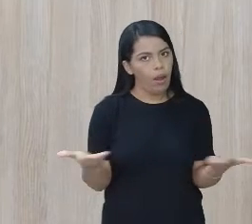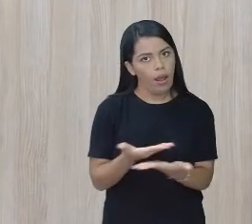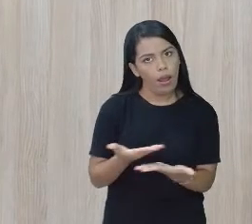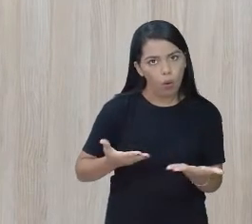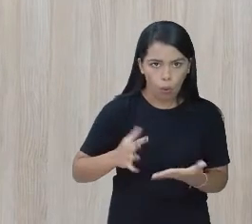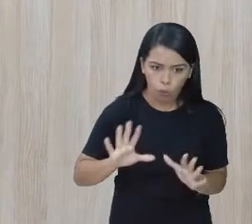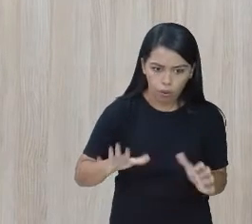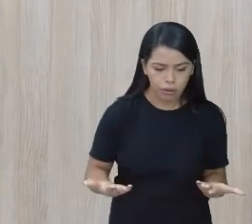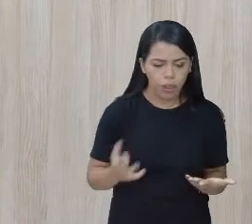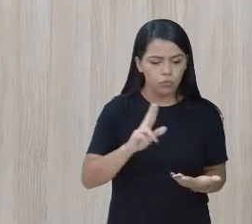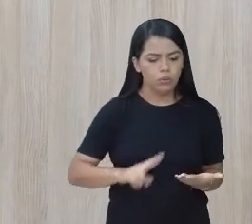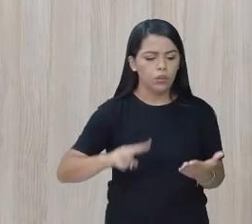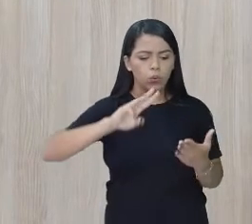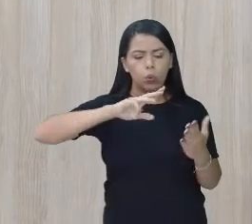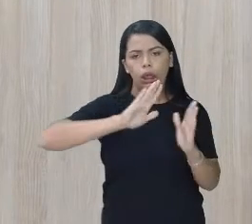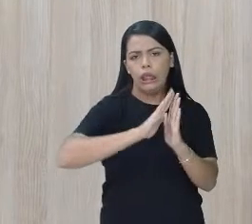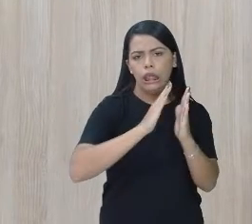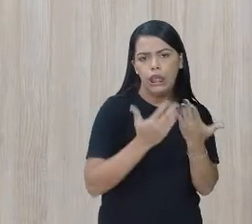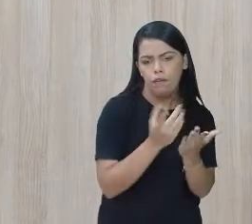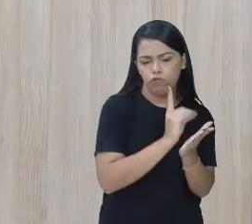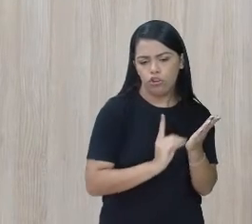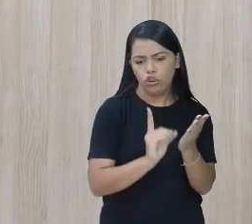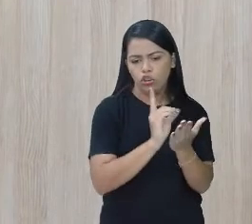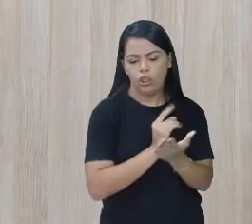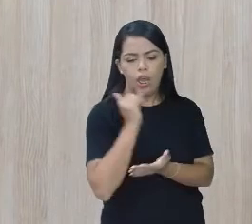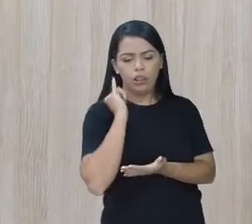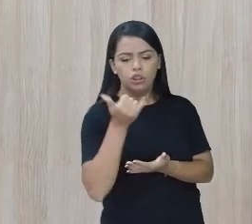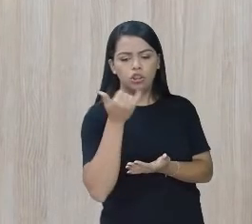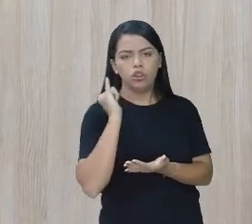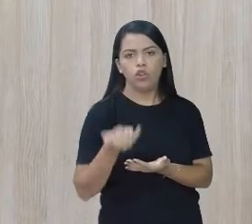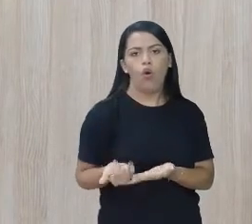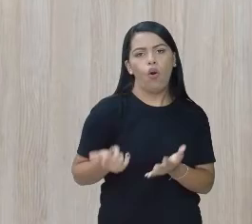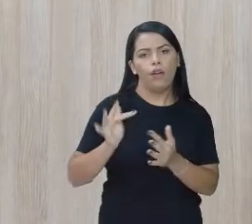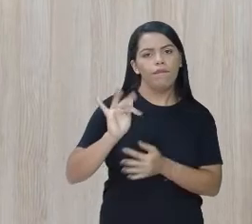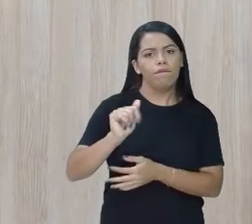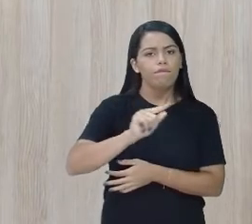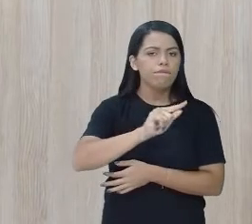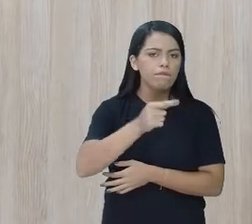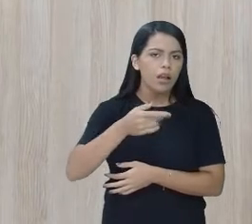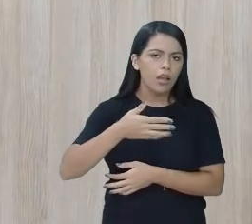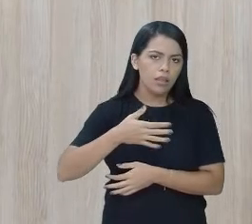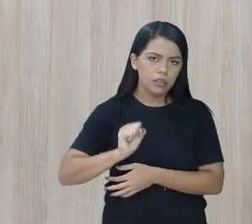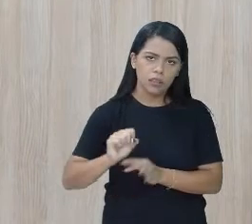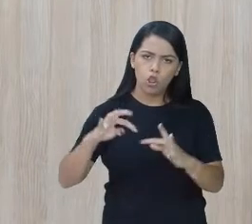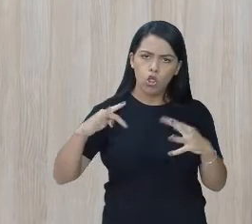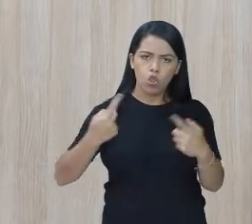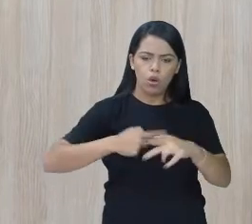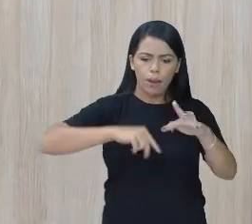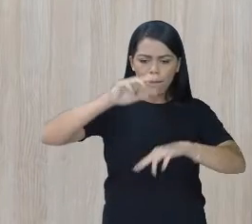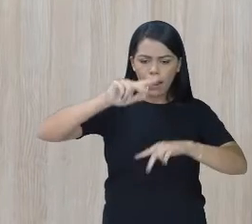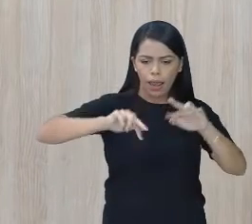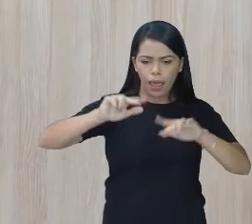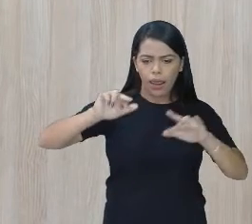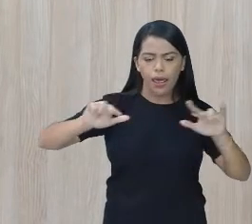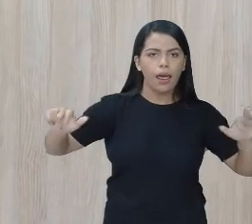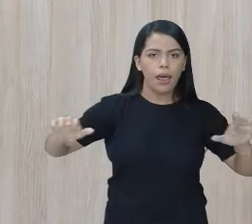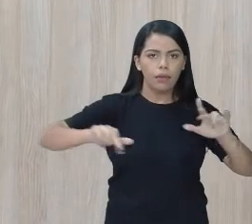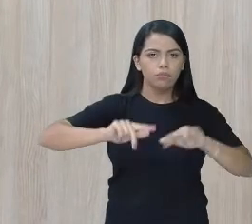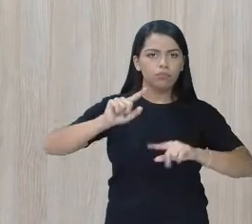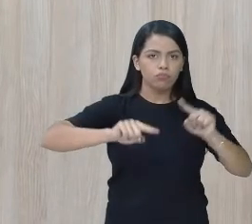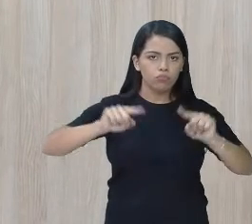de livros digitais, histórias de fãs, toda essa variedade que existe nos dias de